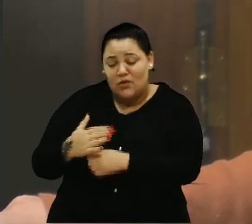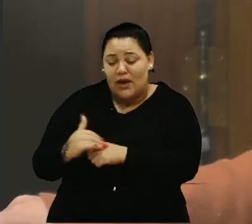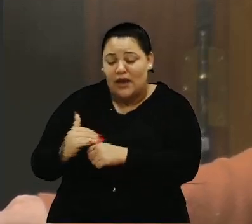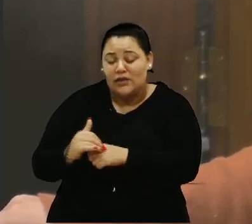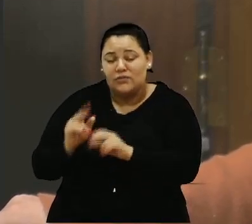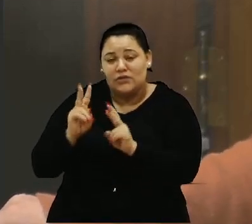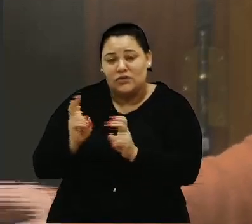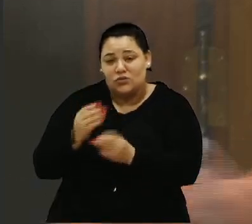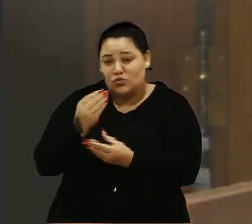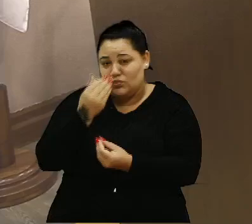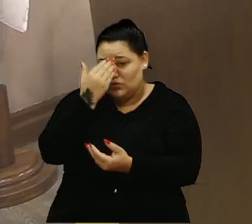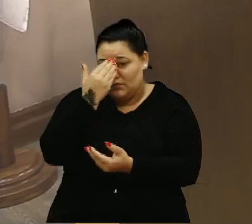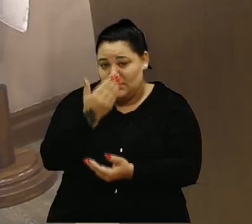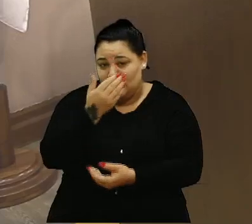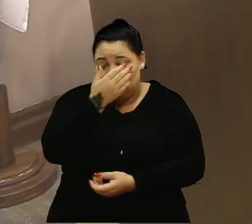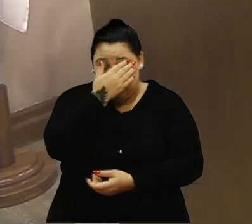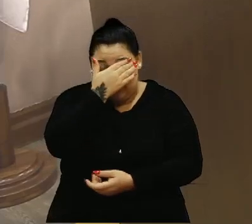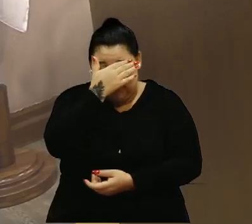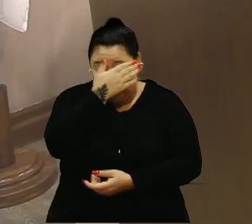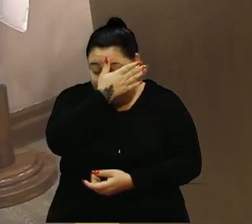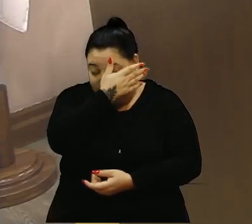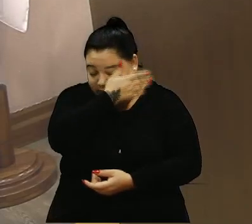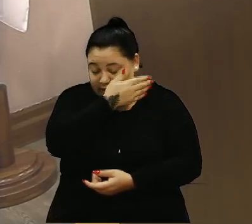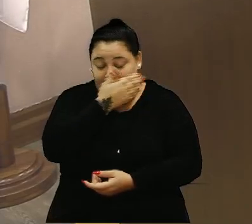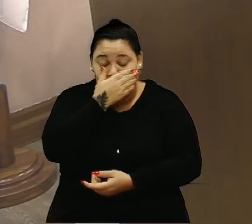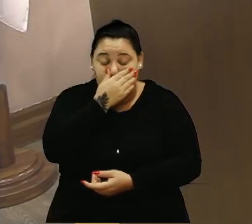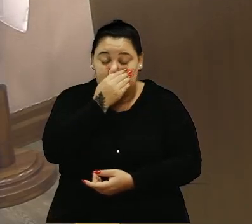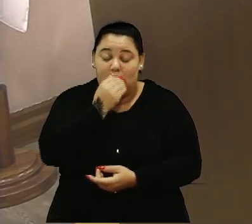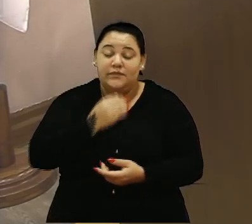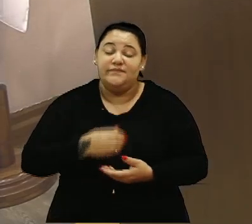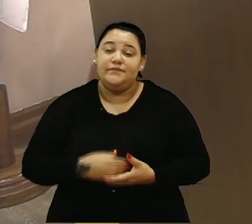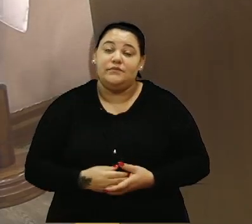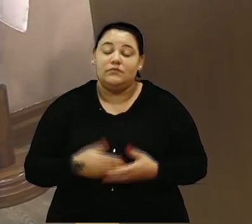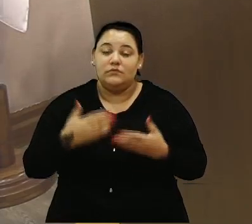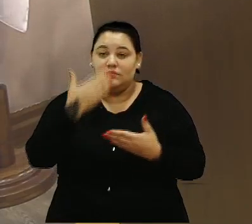pauta. Muito obrigado. Obrigado, vereadora Estela. Encerrada